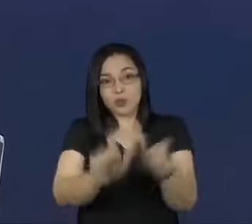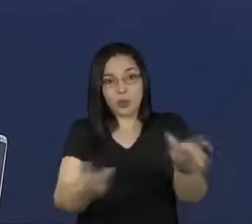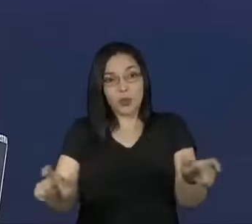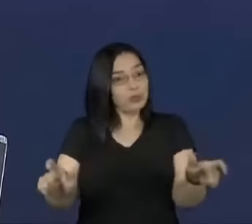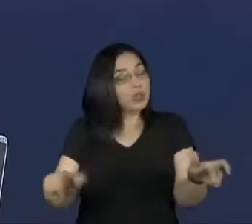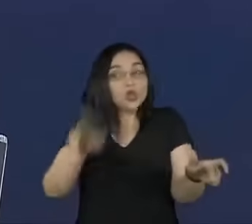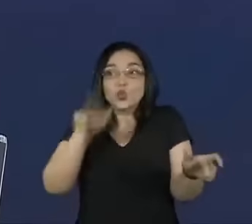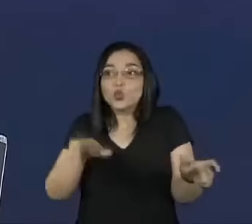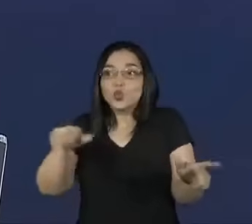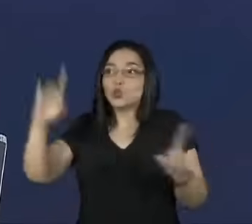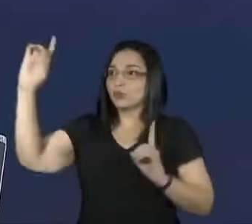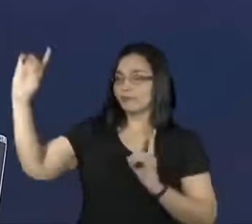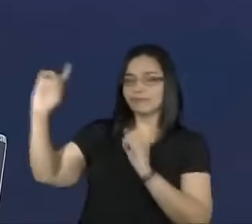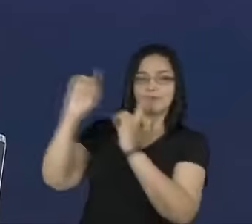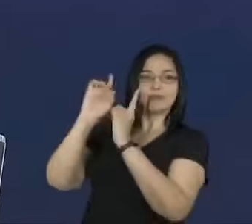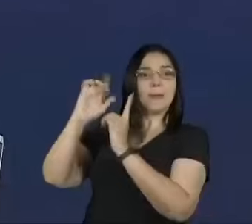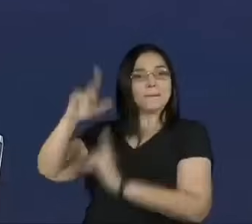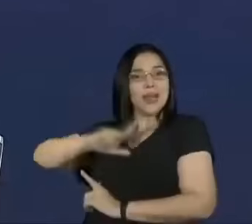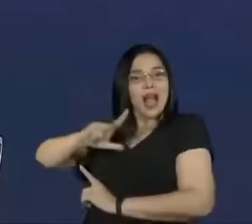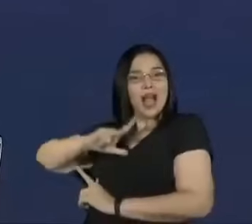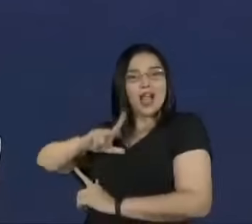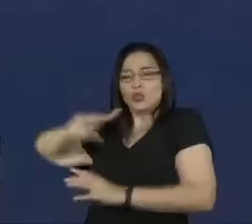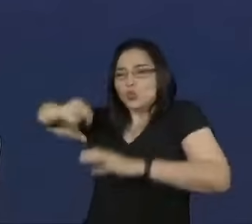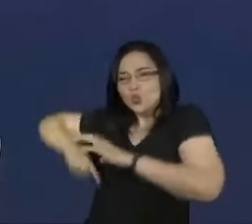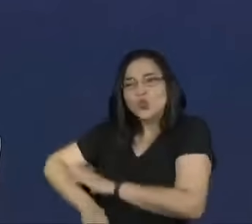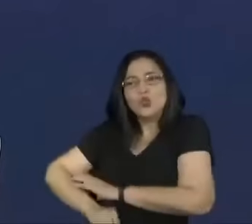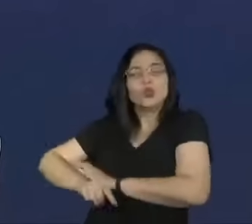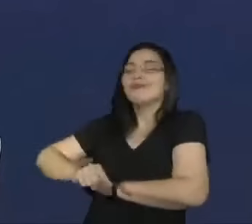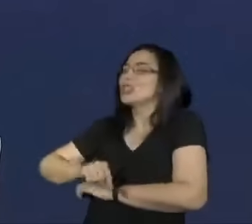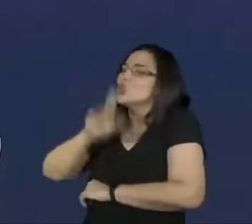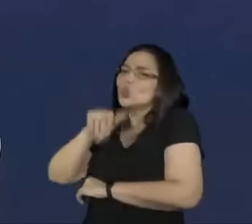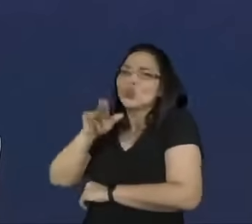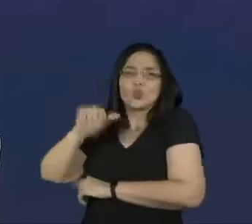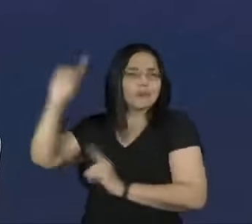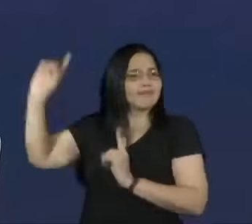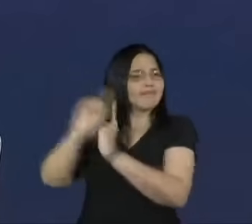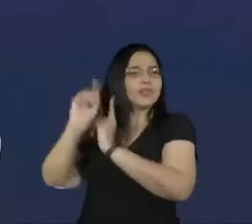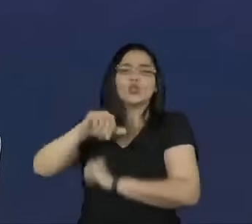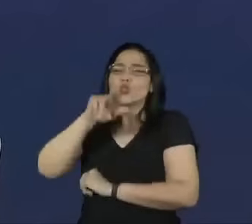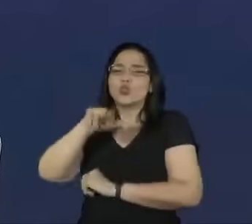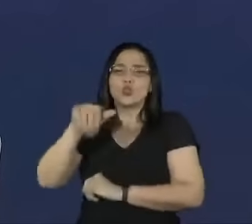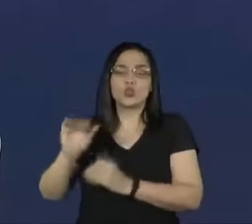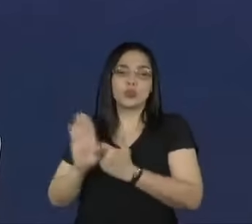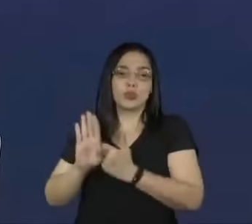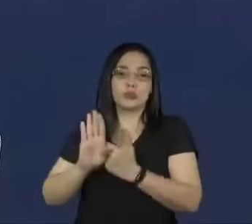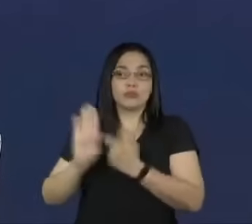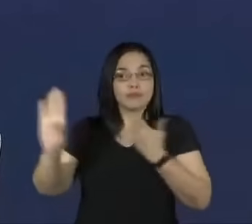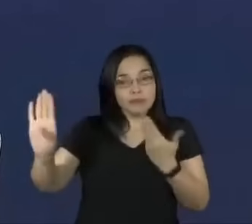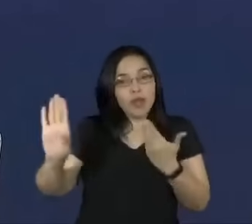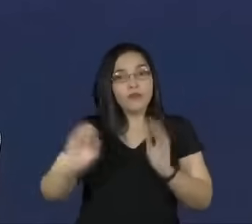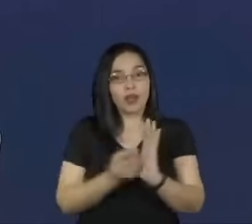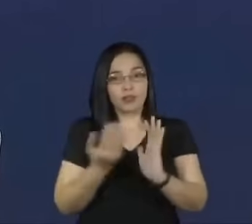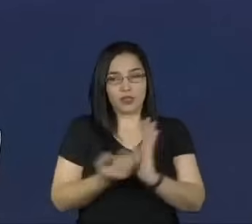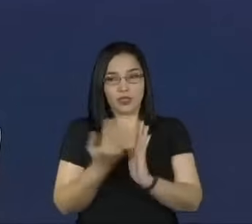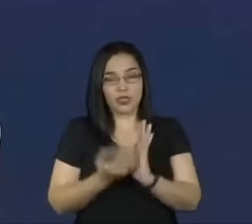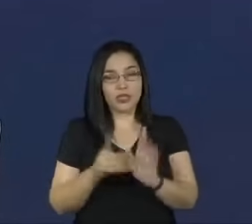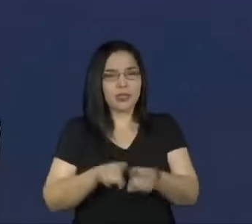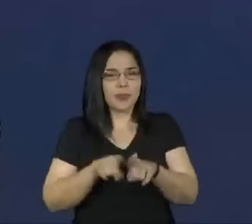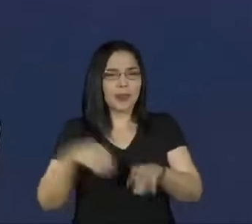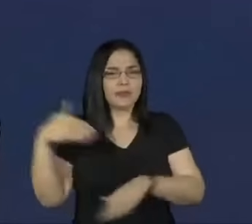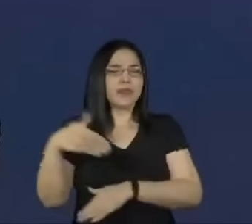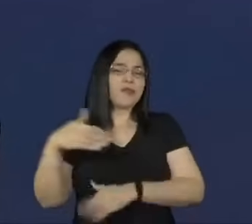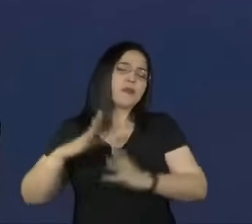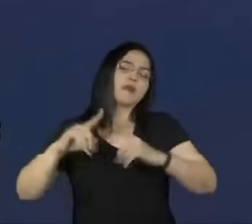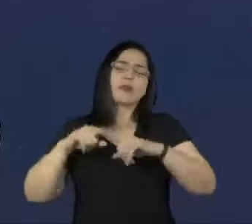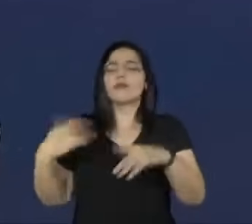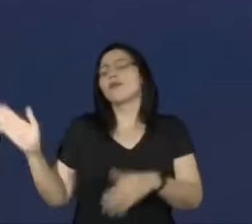tiveram um encontro pessoal com Cristo algo profundo pessoal pessoas que estão afastadas do Evangelho Frequenta igreja vem